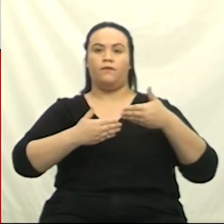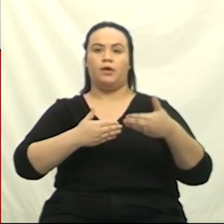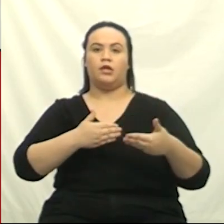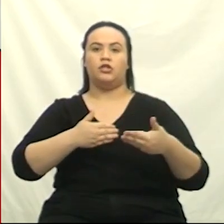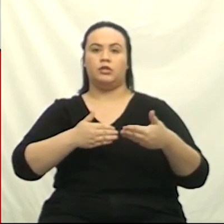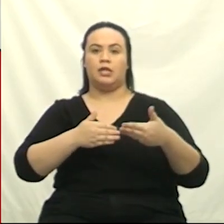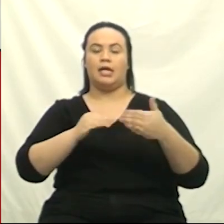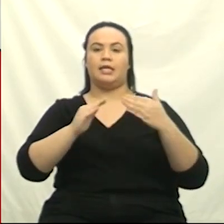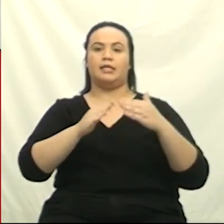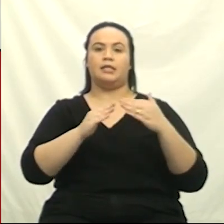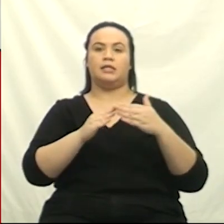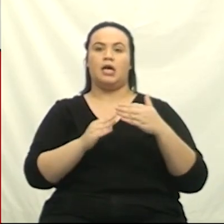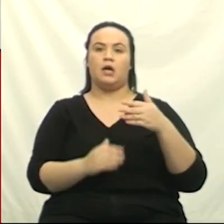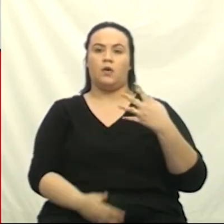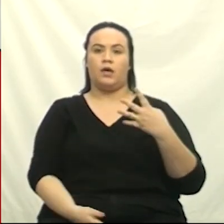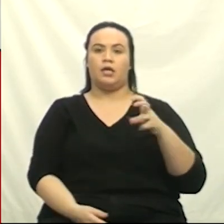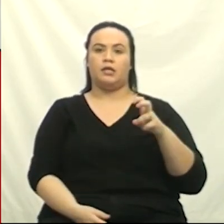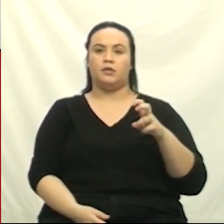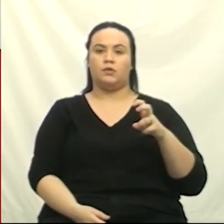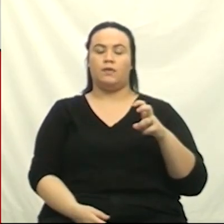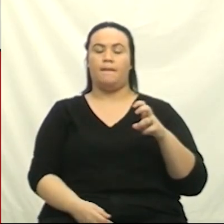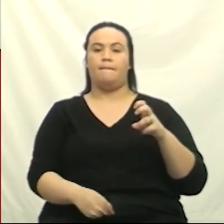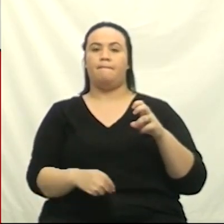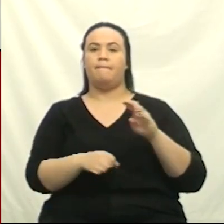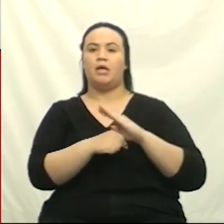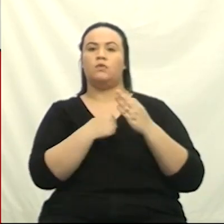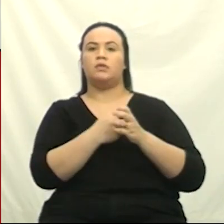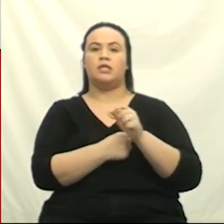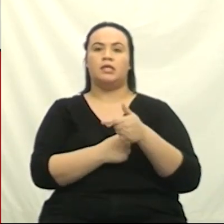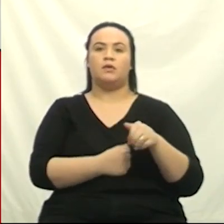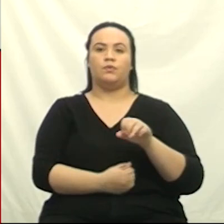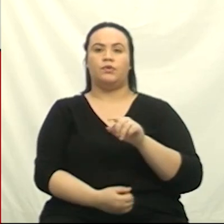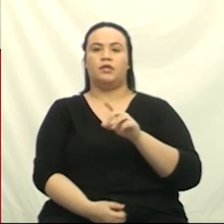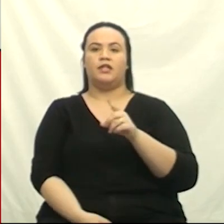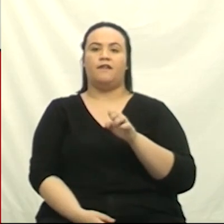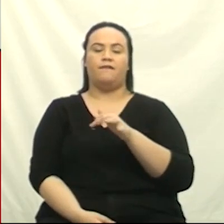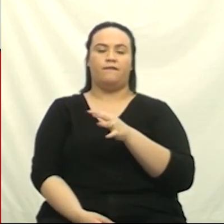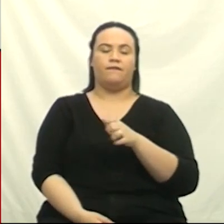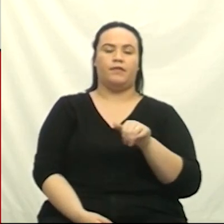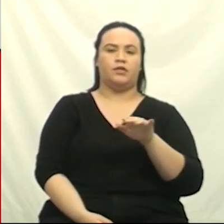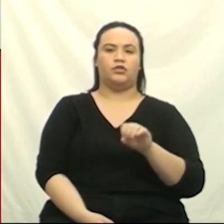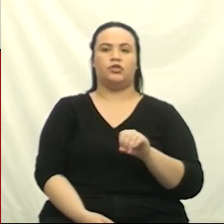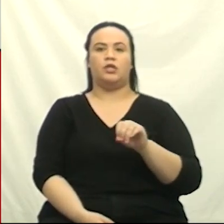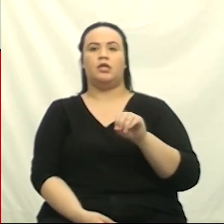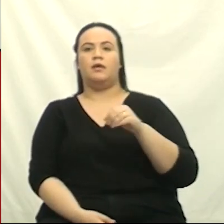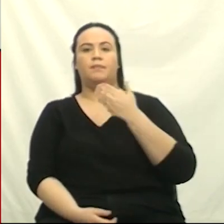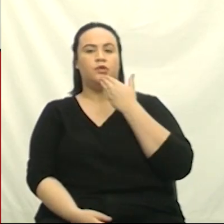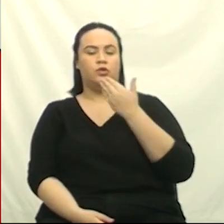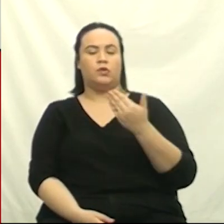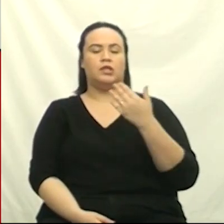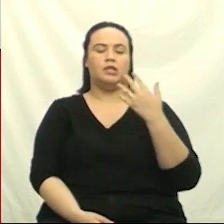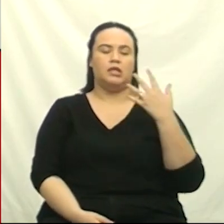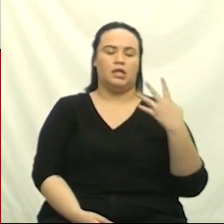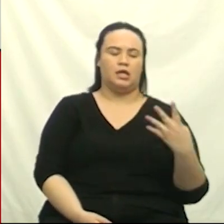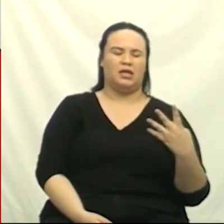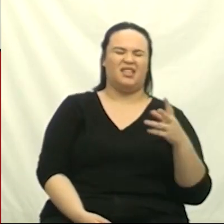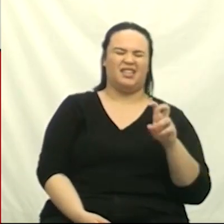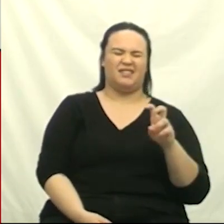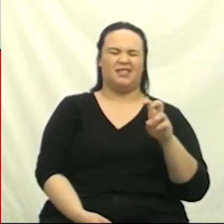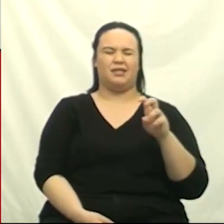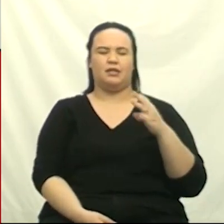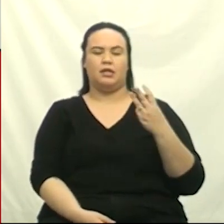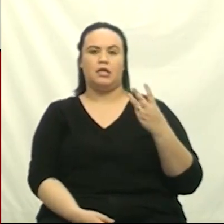imóvel número 45 bairro São Defende requerimento 537 barra 2023 autor Nicola Martins